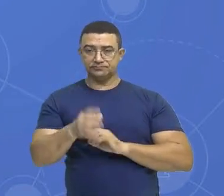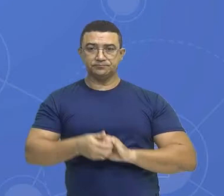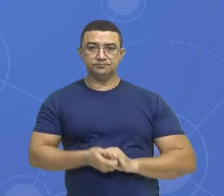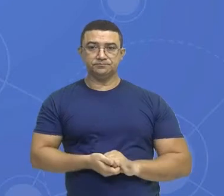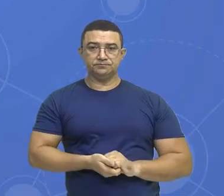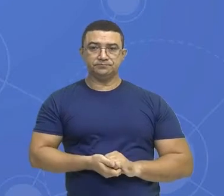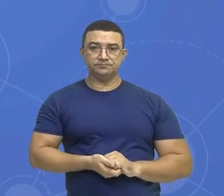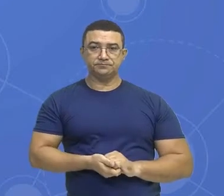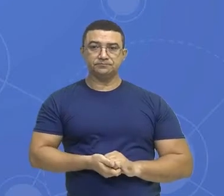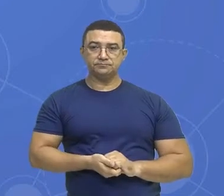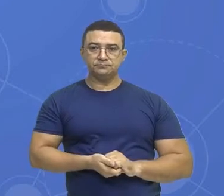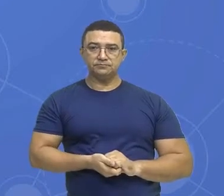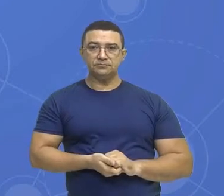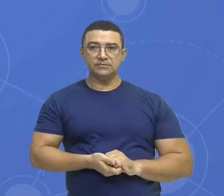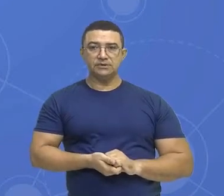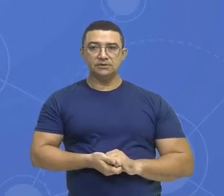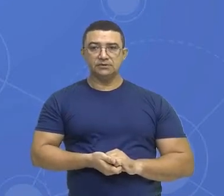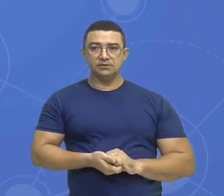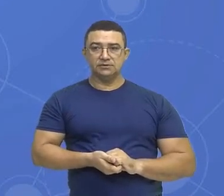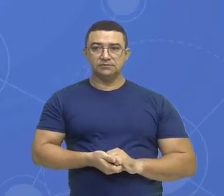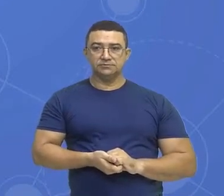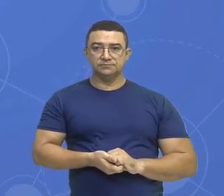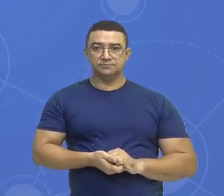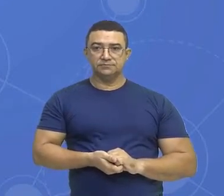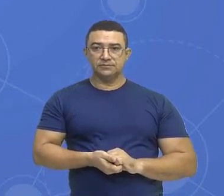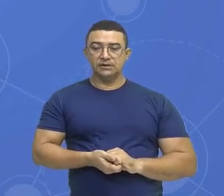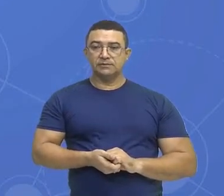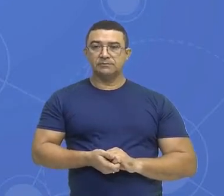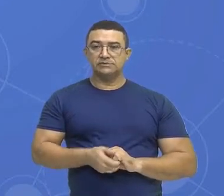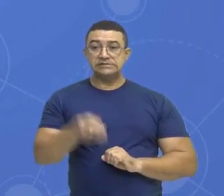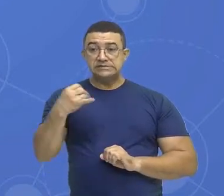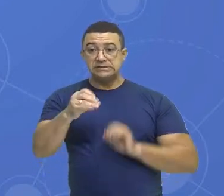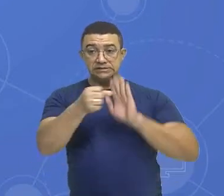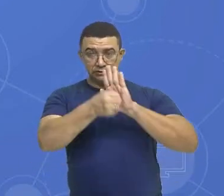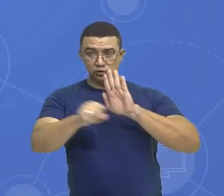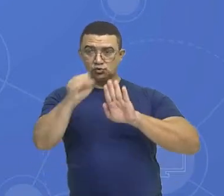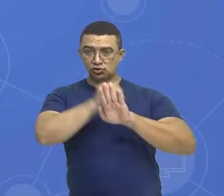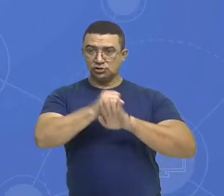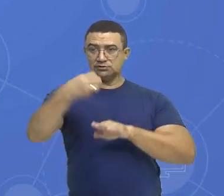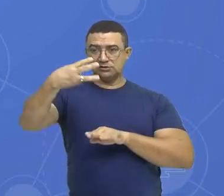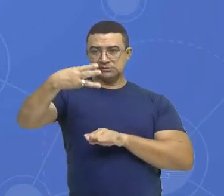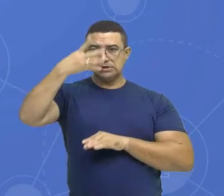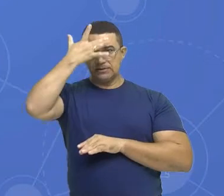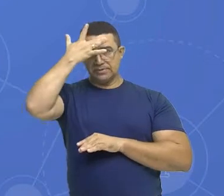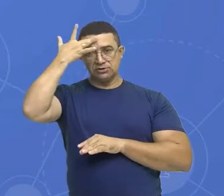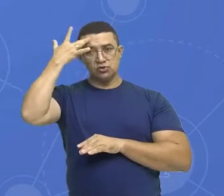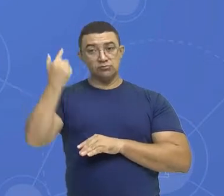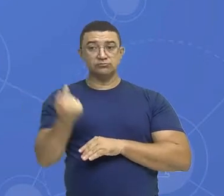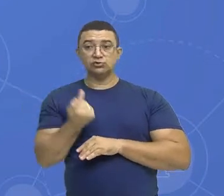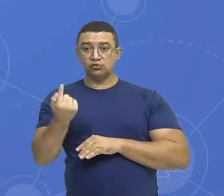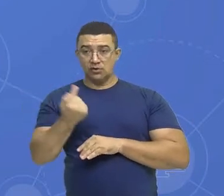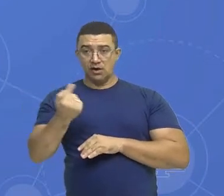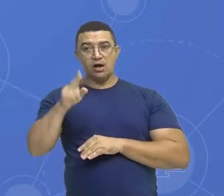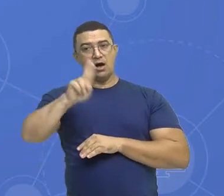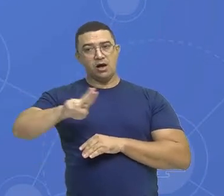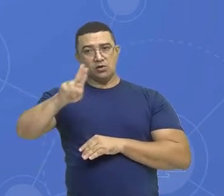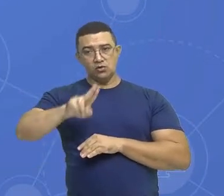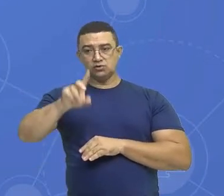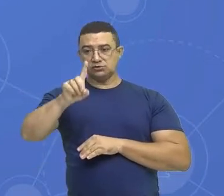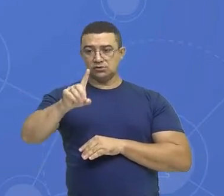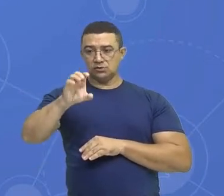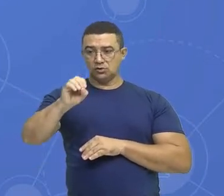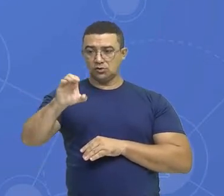pessoa do singular, do, not or don't. Agora, se o meu sujeito for terceira pessoa do singular, eu vou utilizar o does, né?